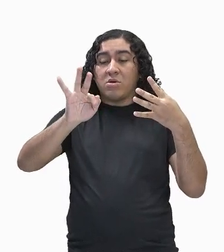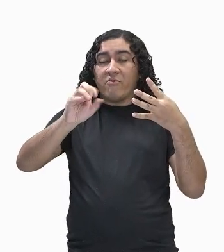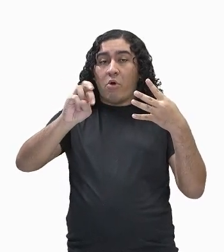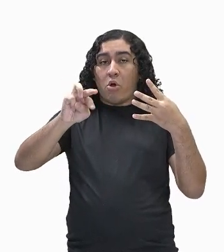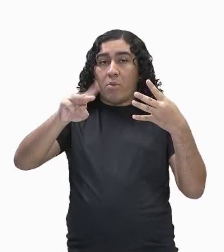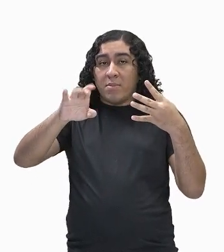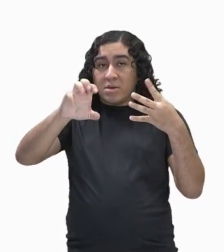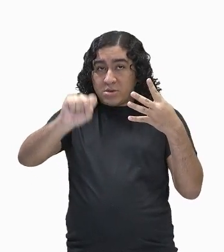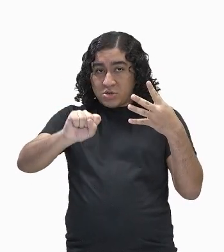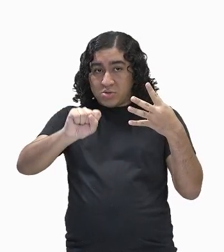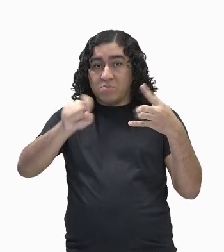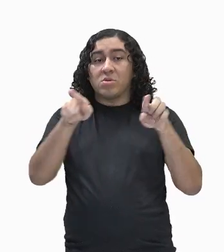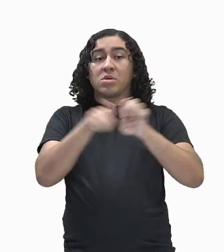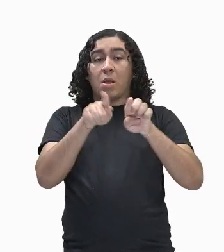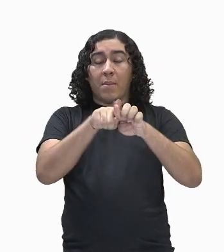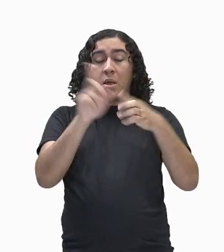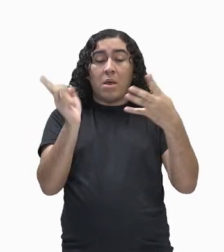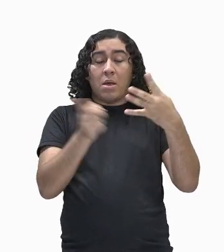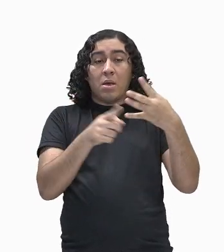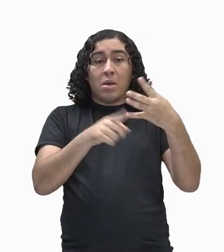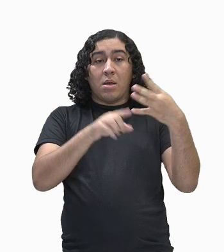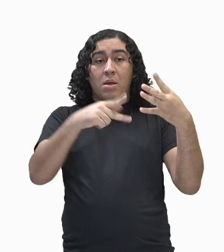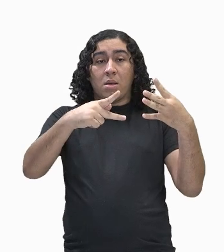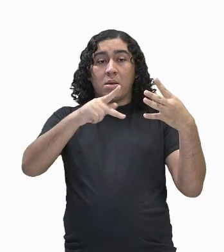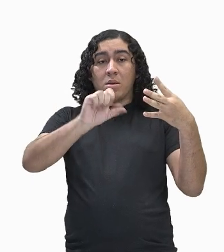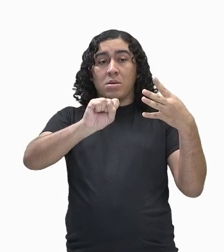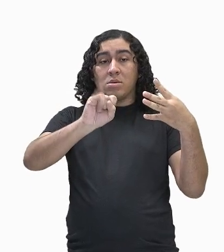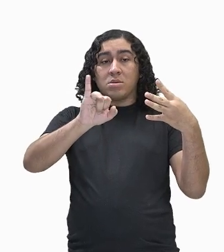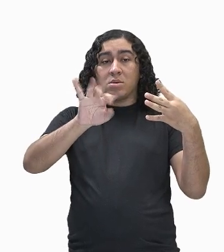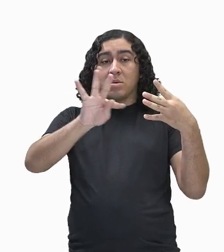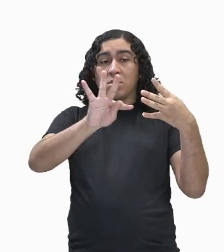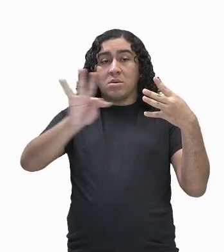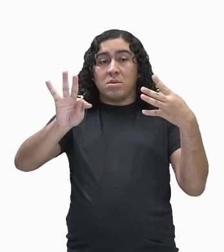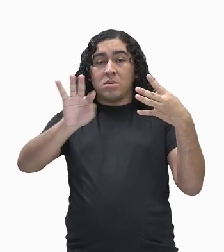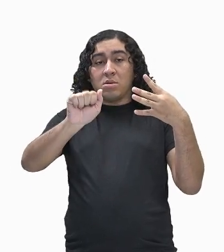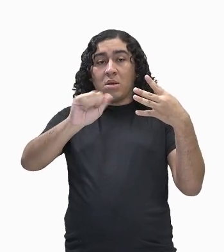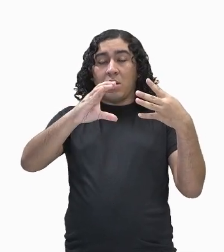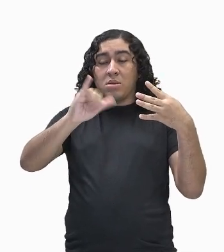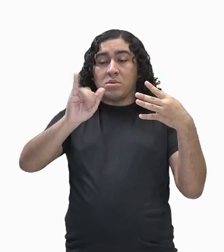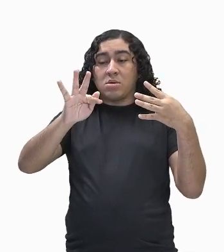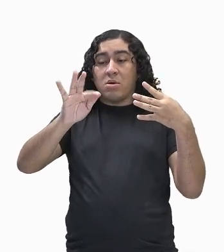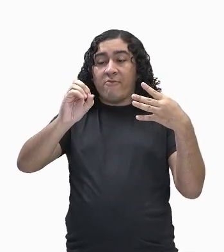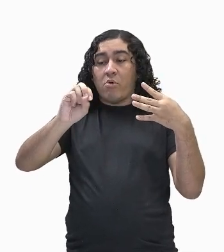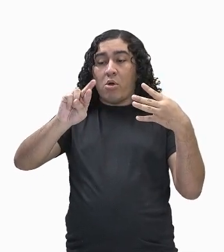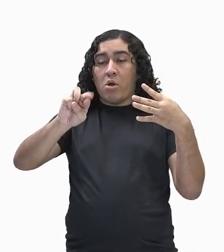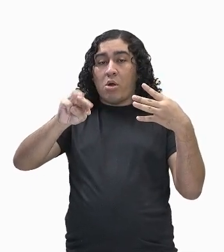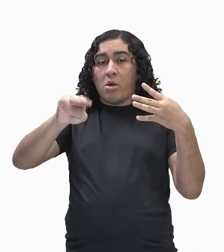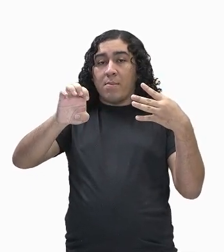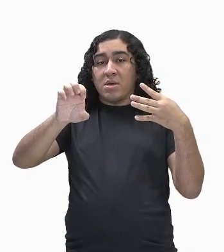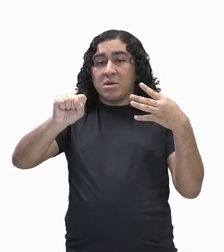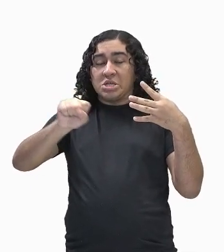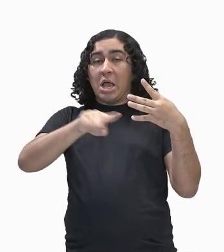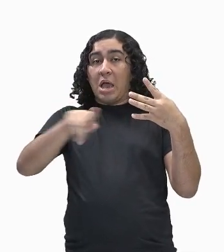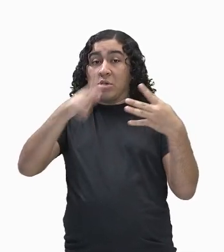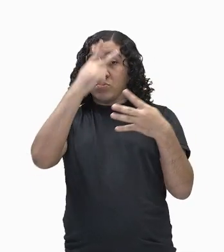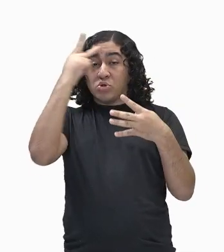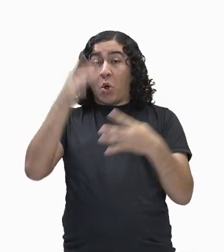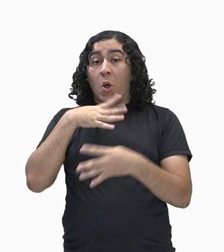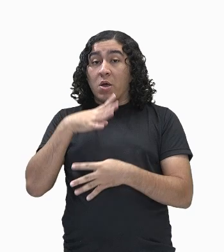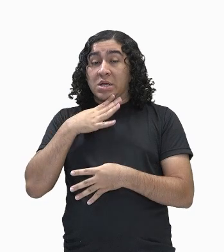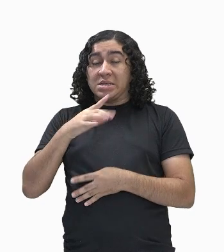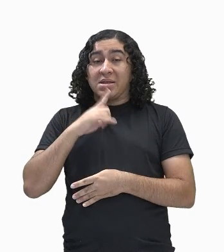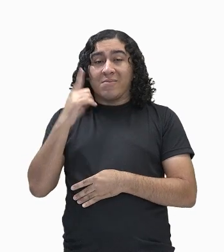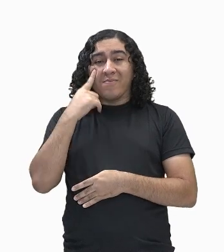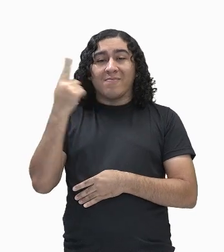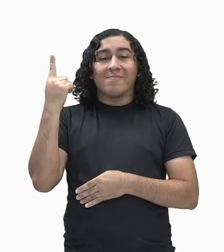os marrecos, e as psittaciformes, que eu creio que essas aí são as mais populares, que incluem os